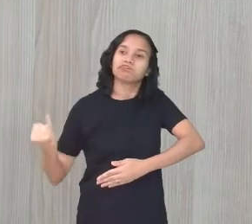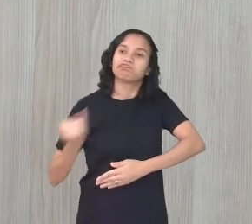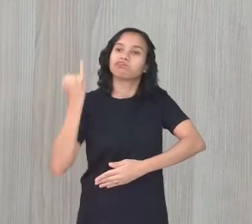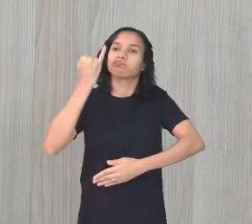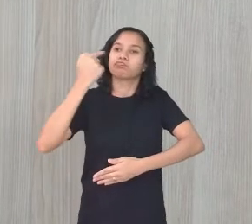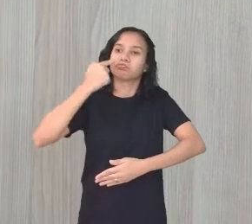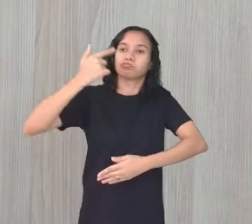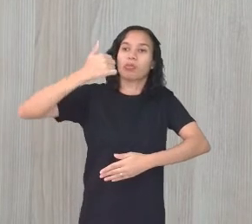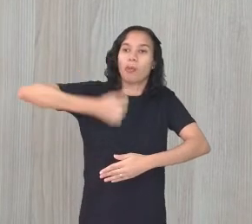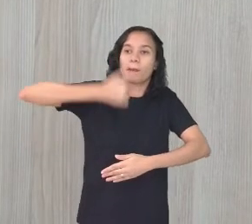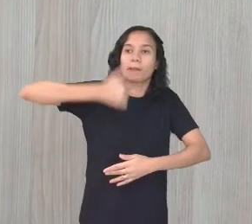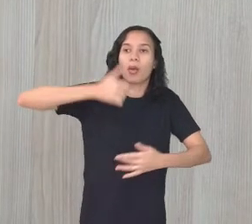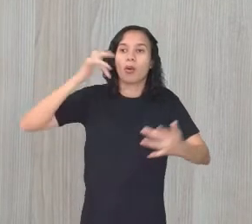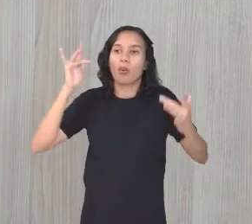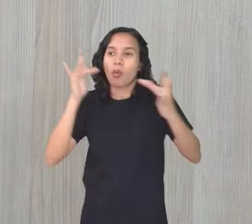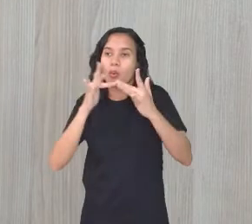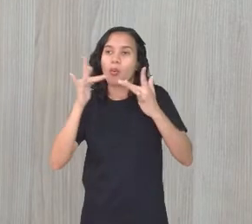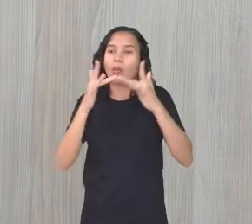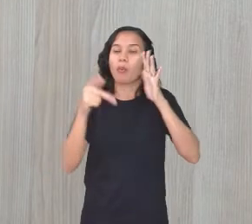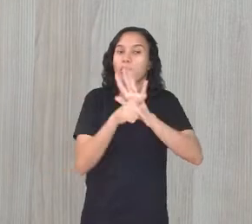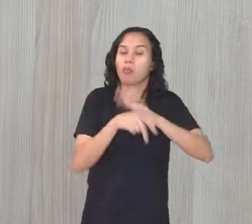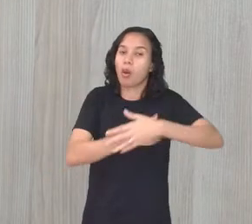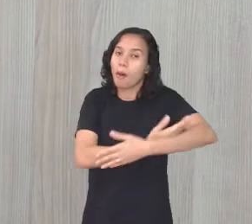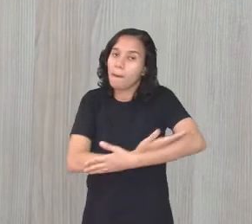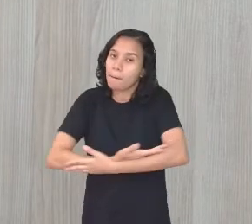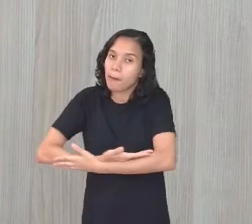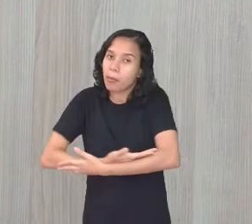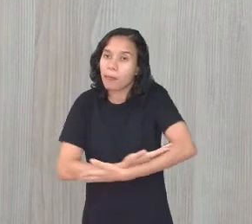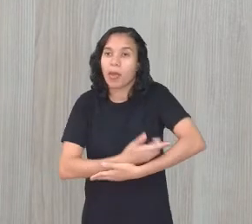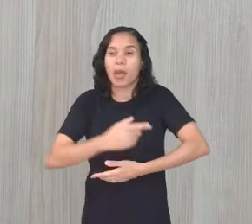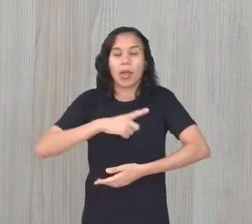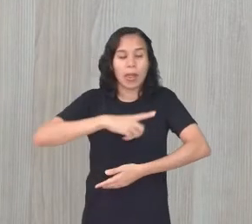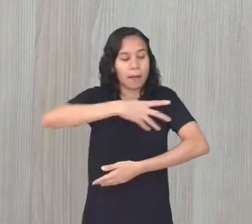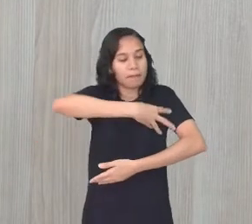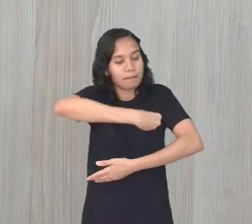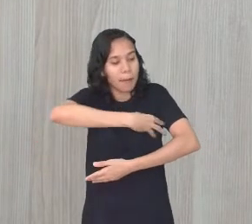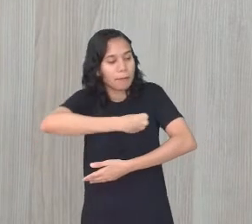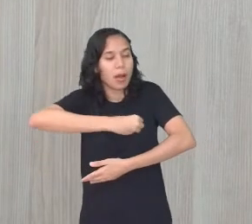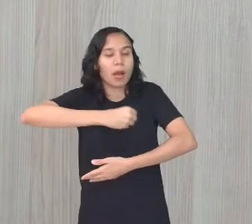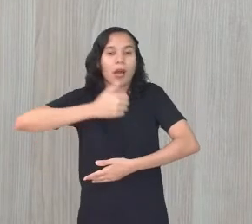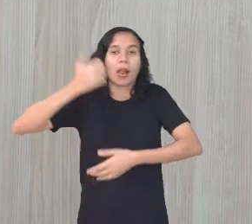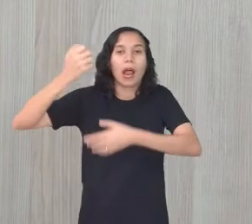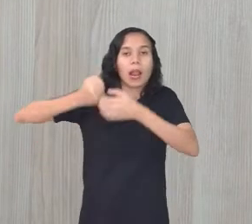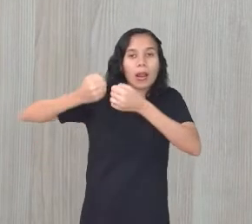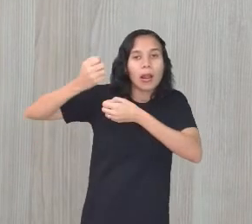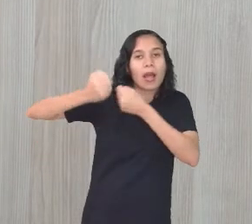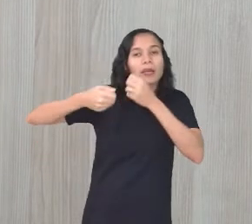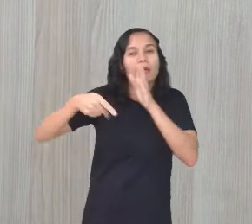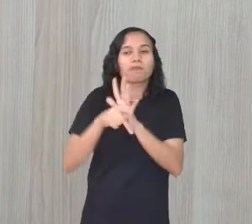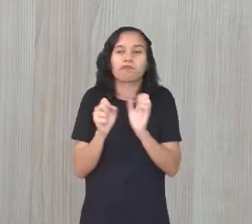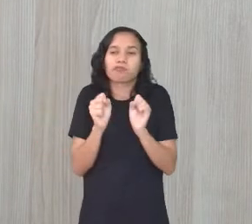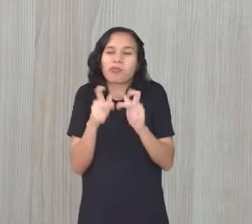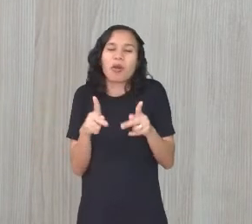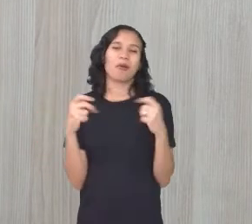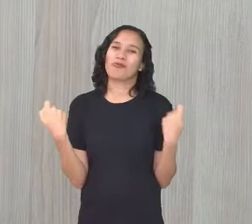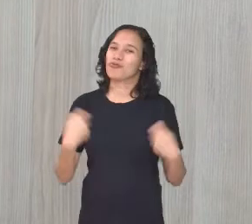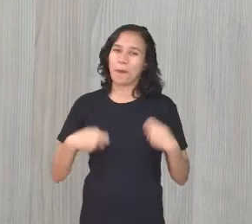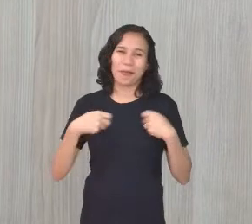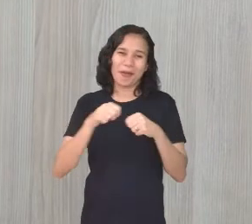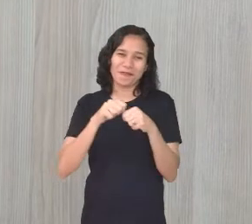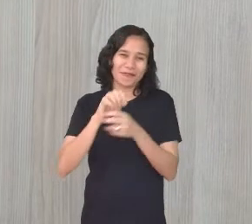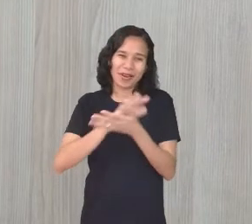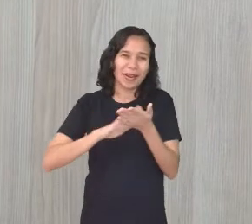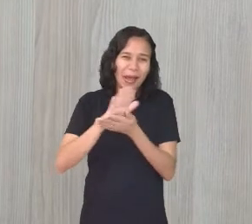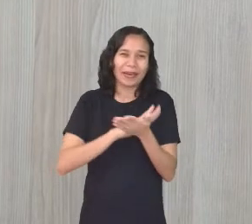o primeiro contato do bebê com o leite materno, aquele leite que já vem prontinho, você não precisa